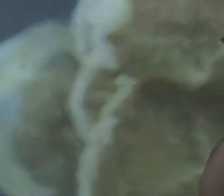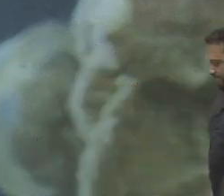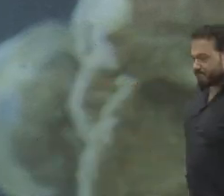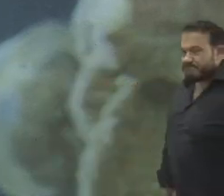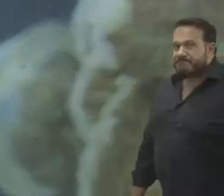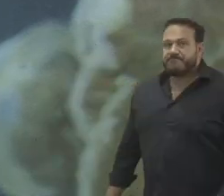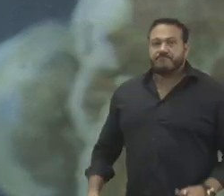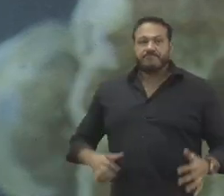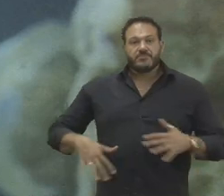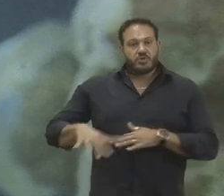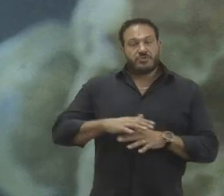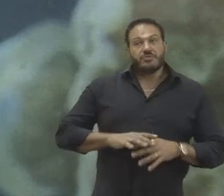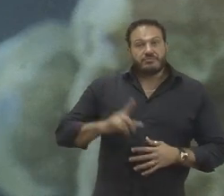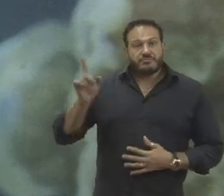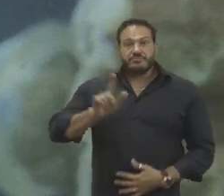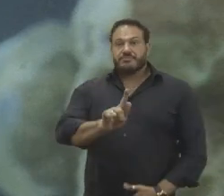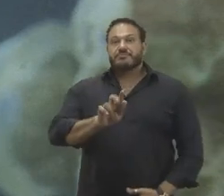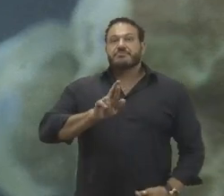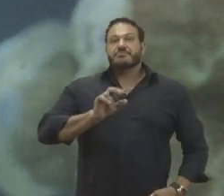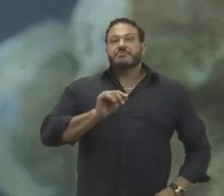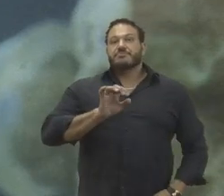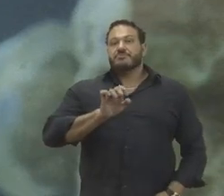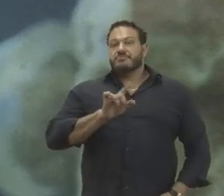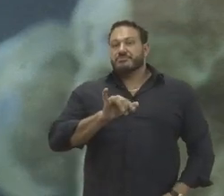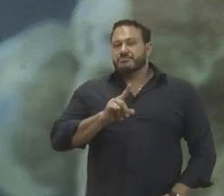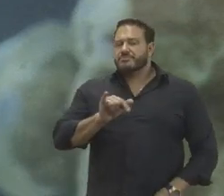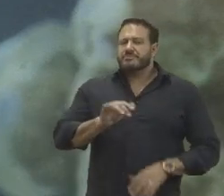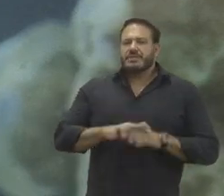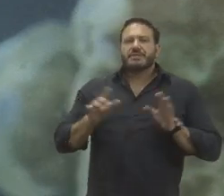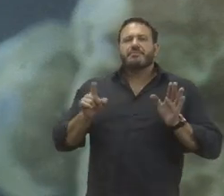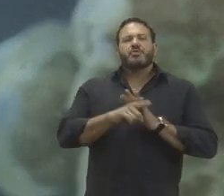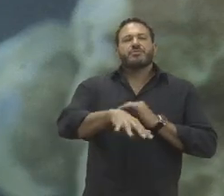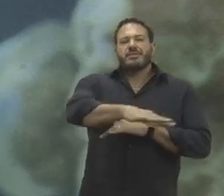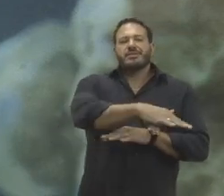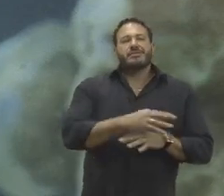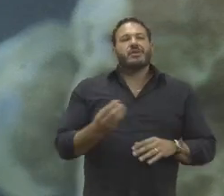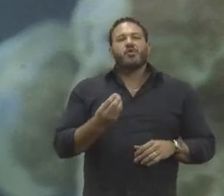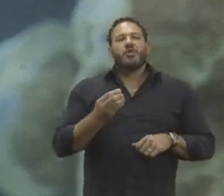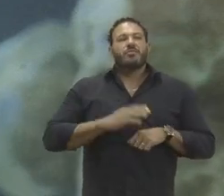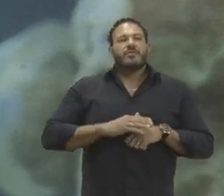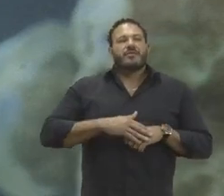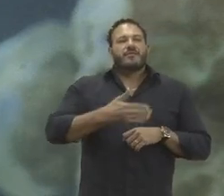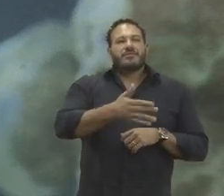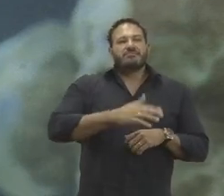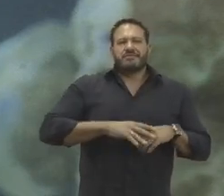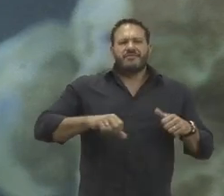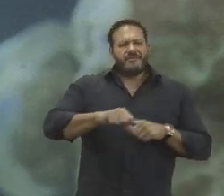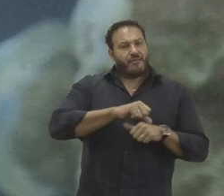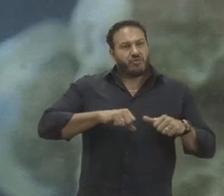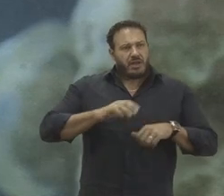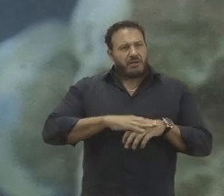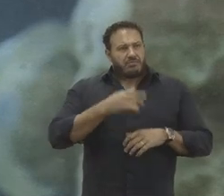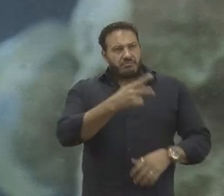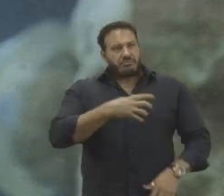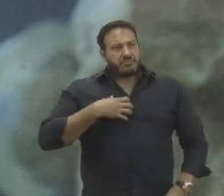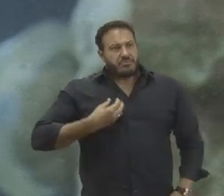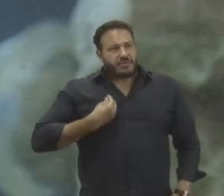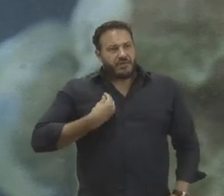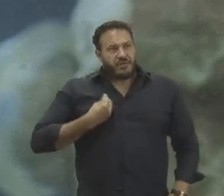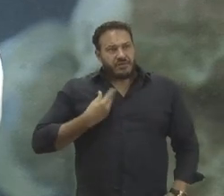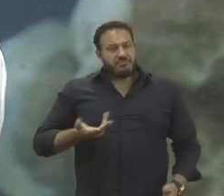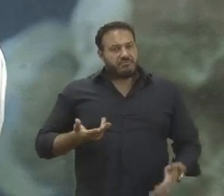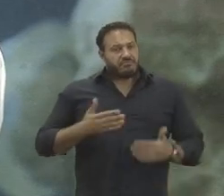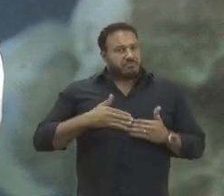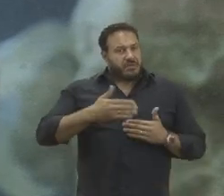pessoal lá da Groenlândia quando a gente pergunta para eles mas e aí como é que vai ser vai mudar totalmente seu estilo de vida né Daqui a pouco você não